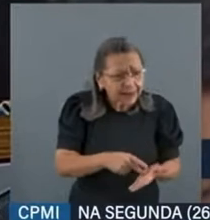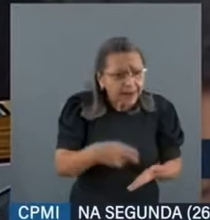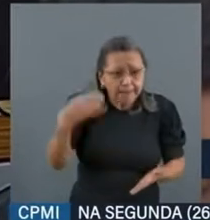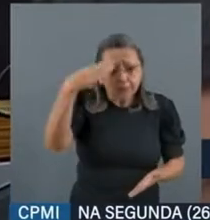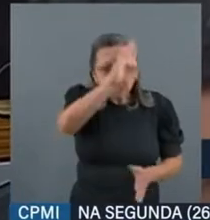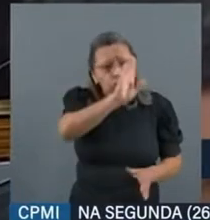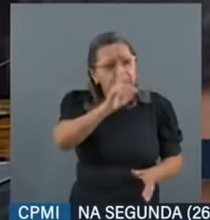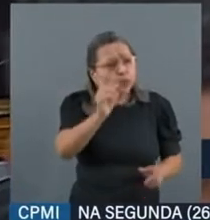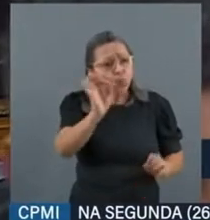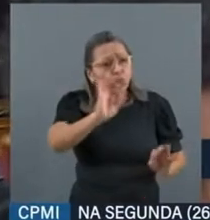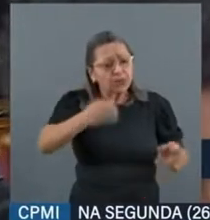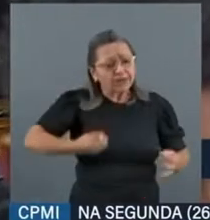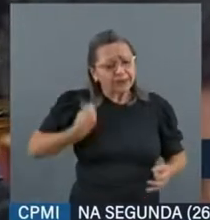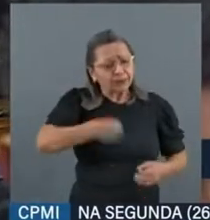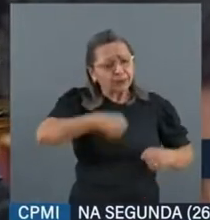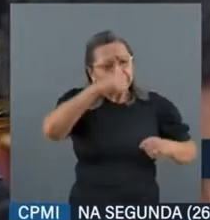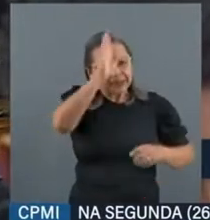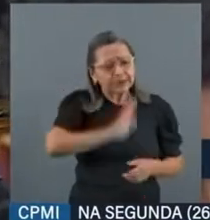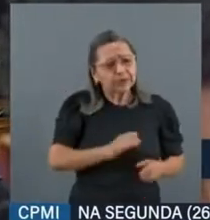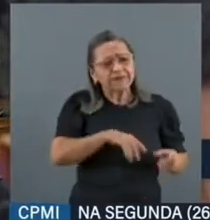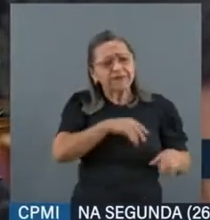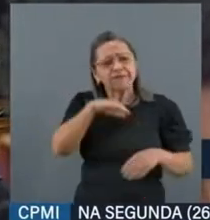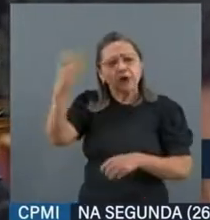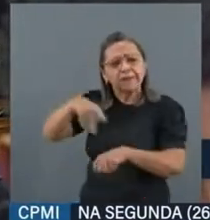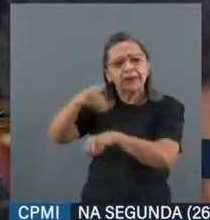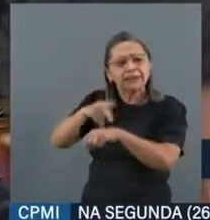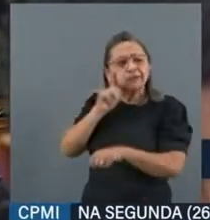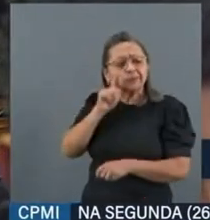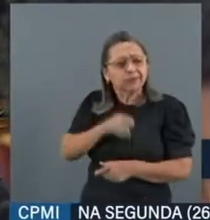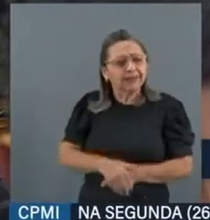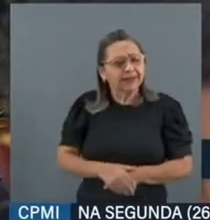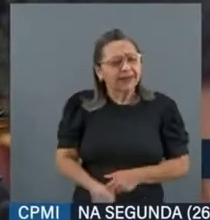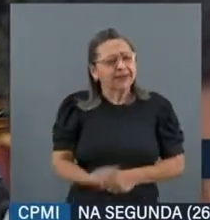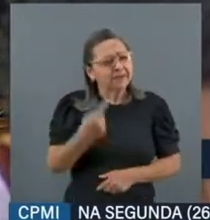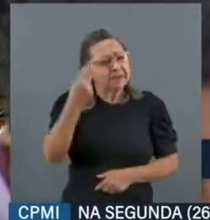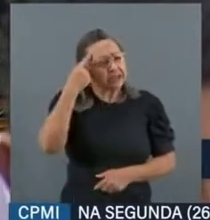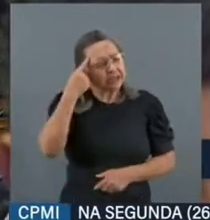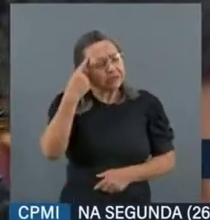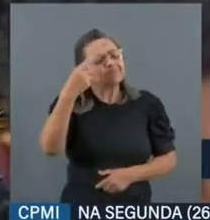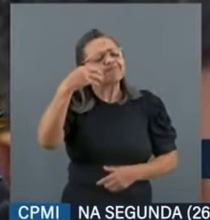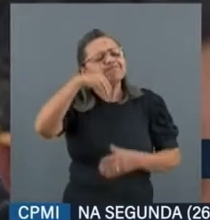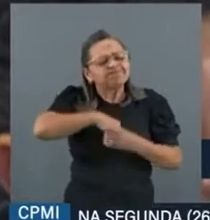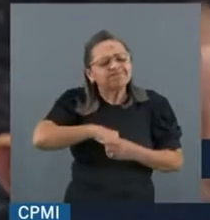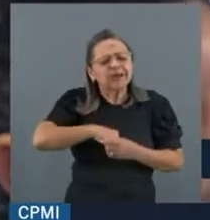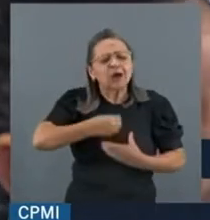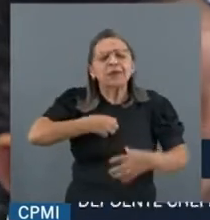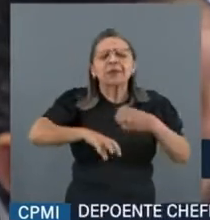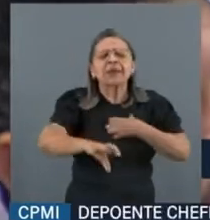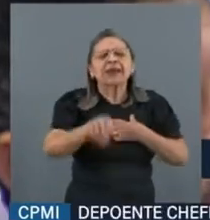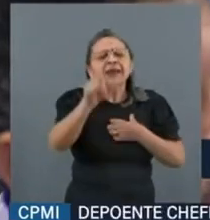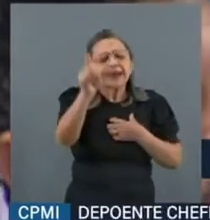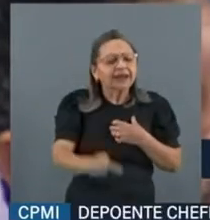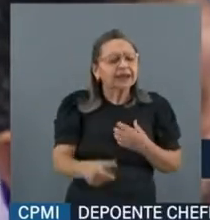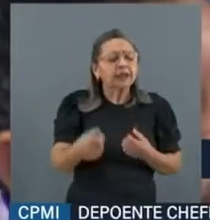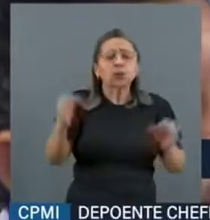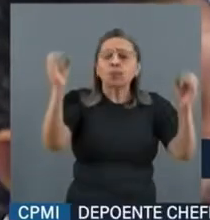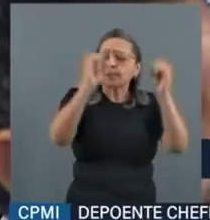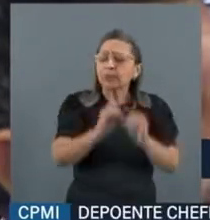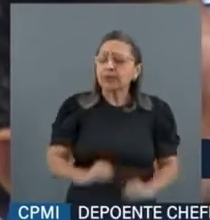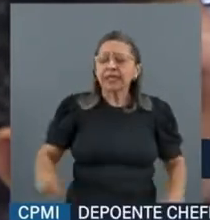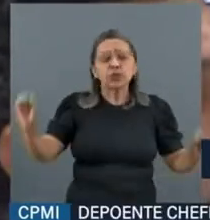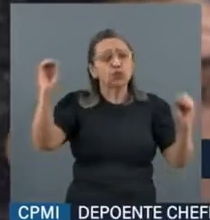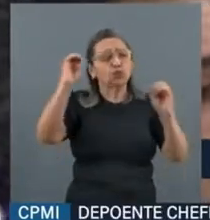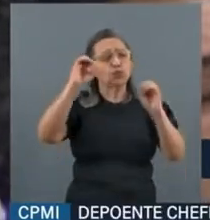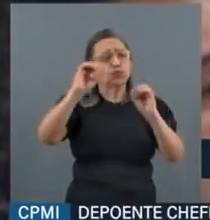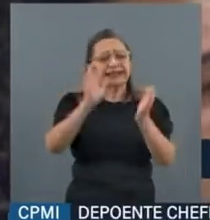Unidos imaginou né dentro dele o sentimento de perda ele que não teve um crime de corrupção